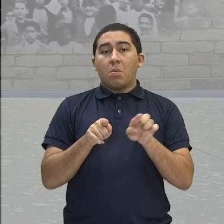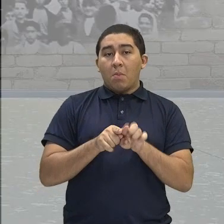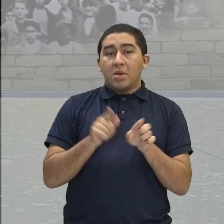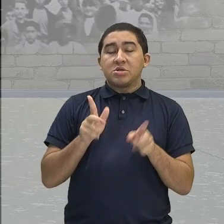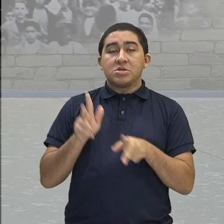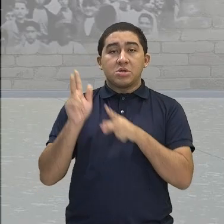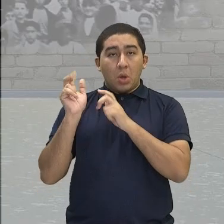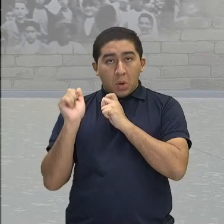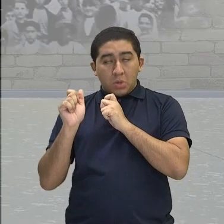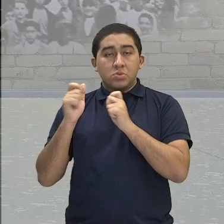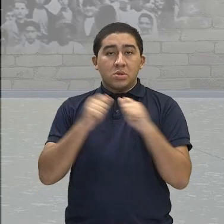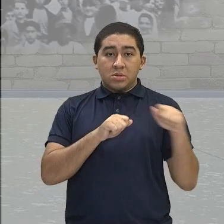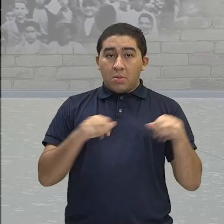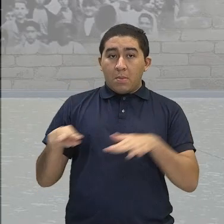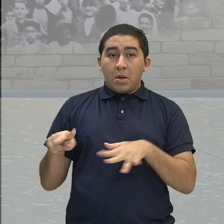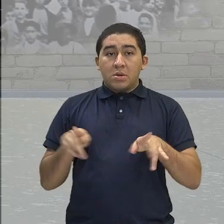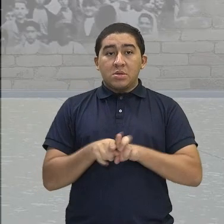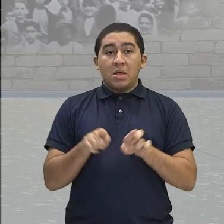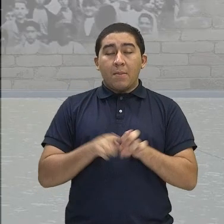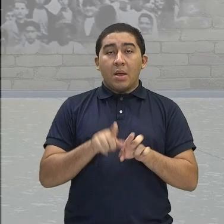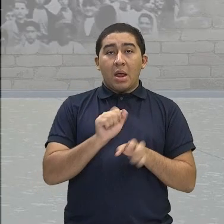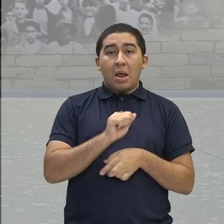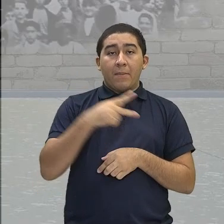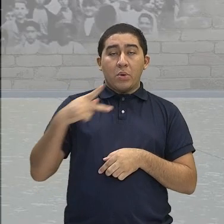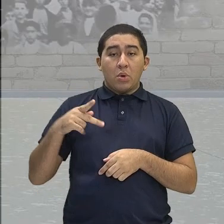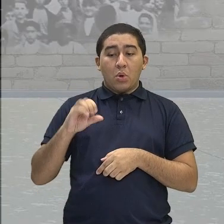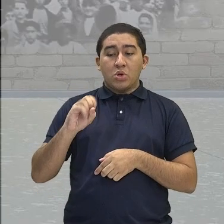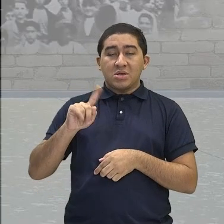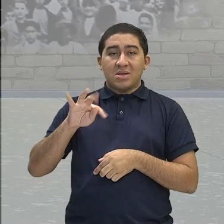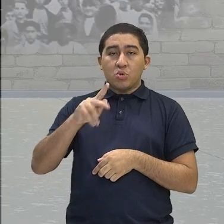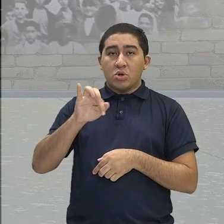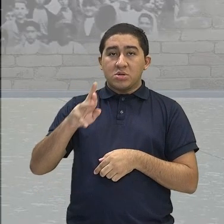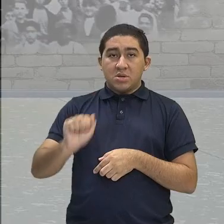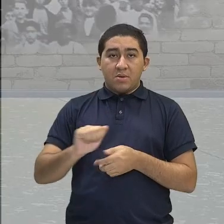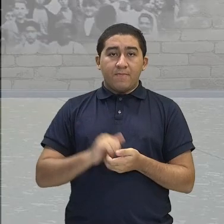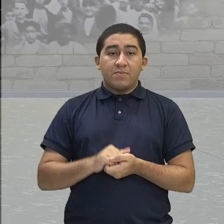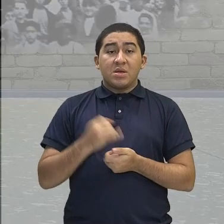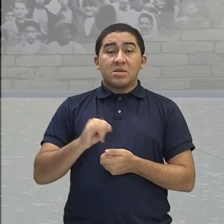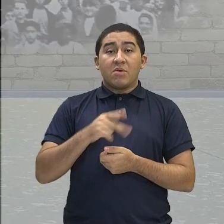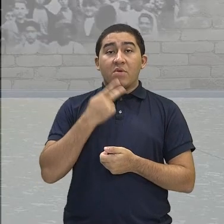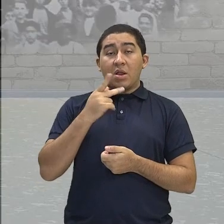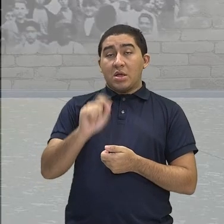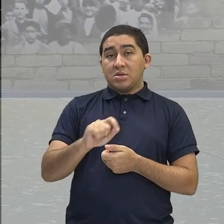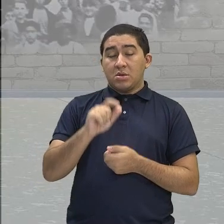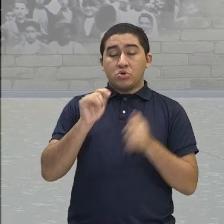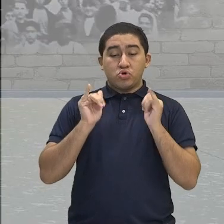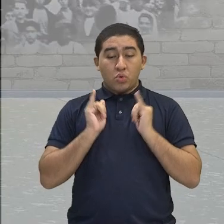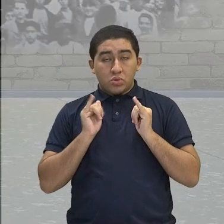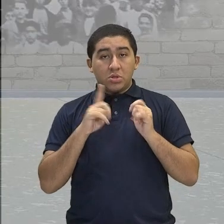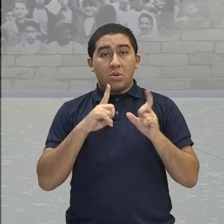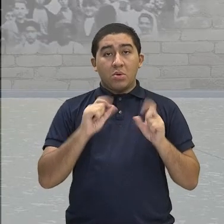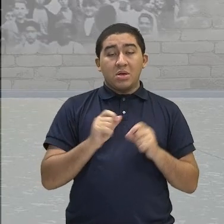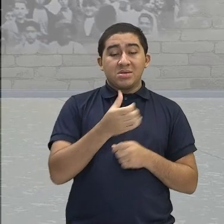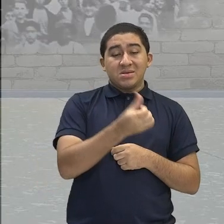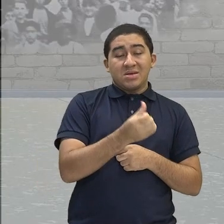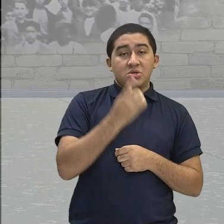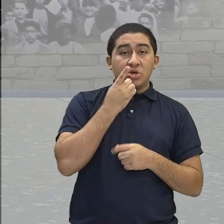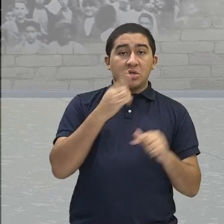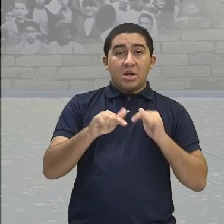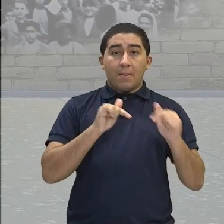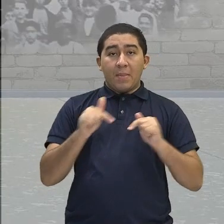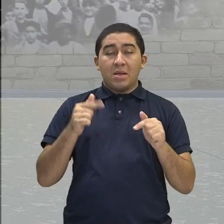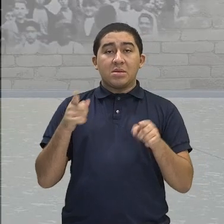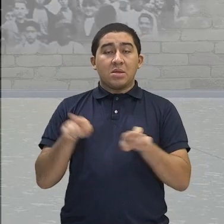descanso semanal e aposentadoria. Quando se fala de descanso semanal, é trabalhar 6 dias e descansar 1 dia, como